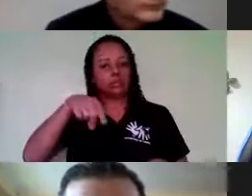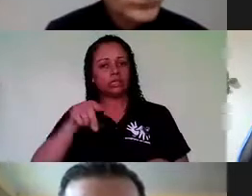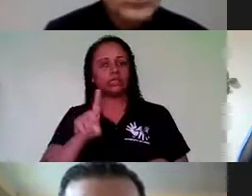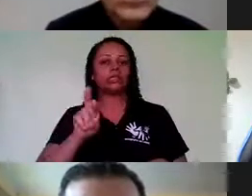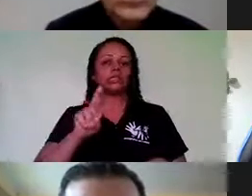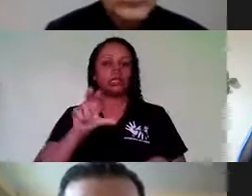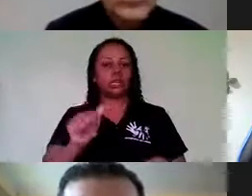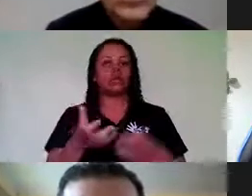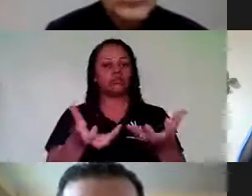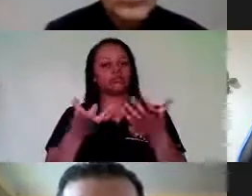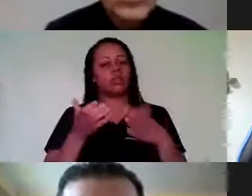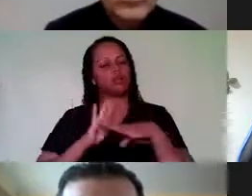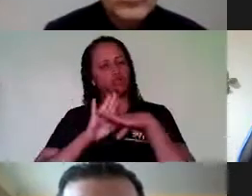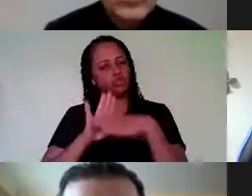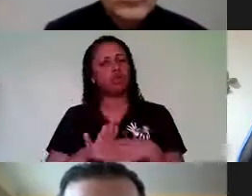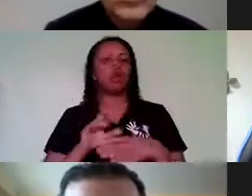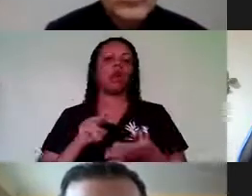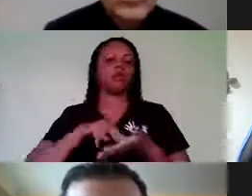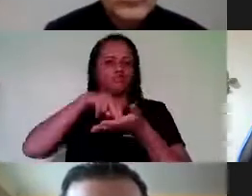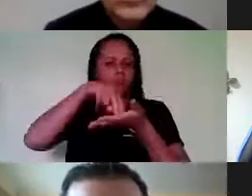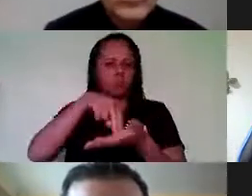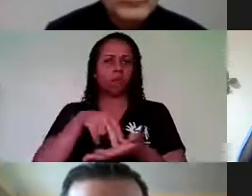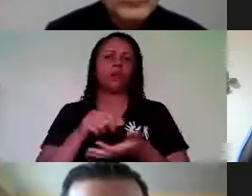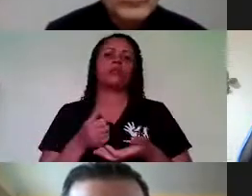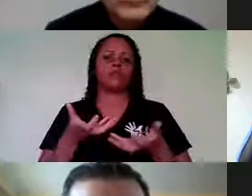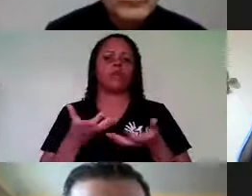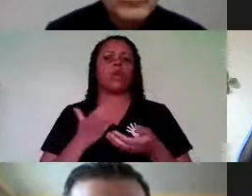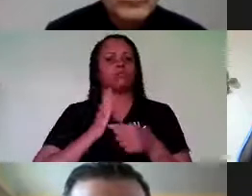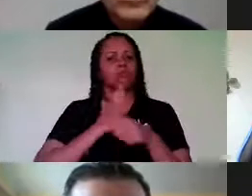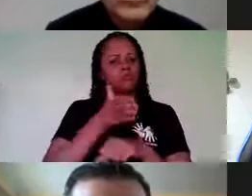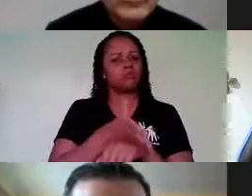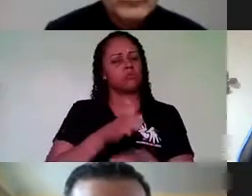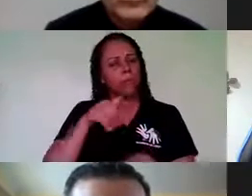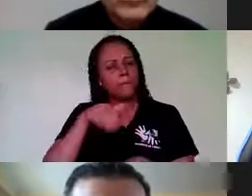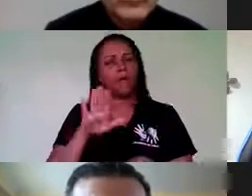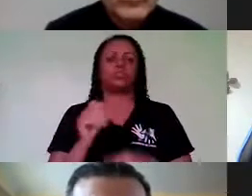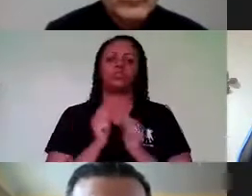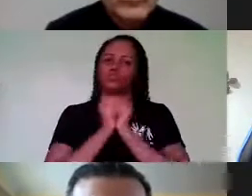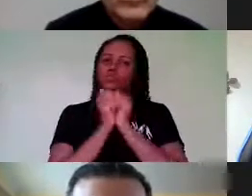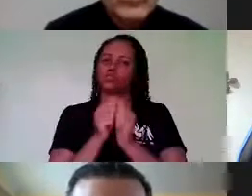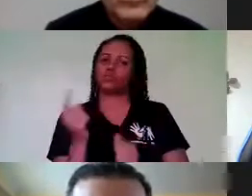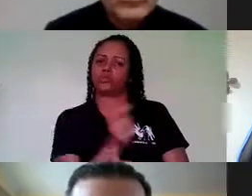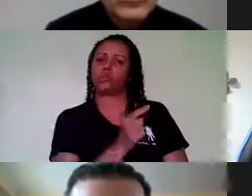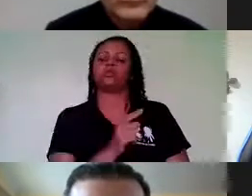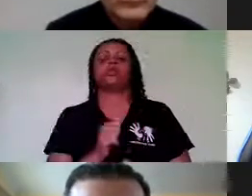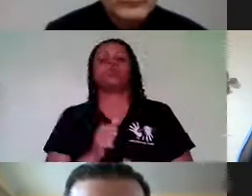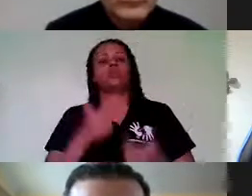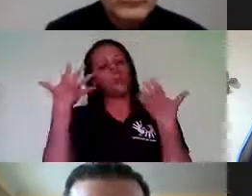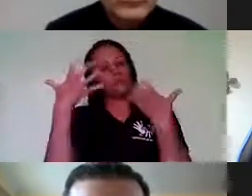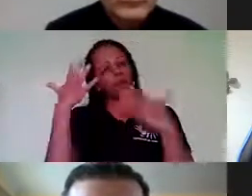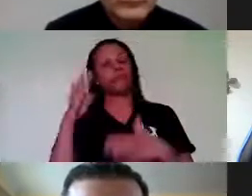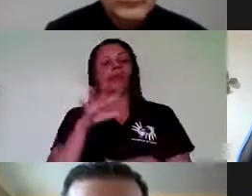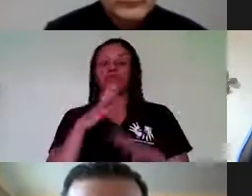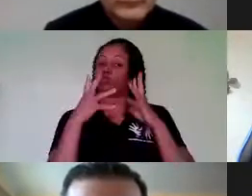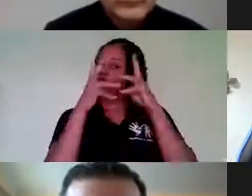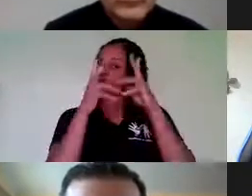apoiar, pediu para mim me empenhar mais, me envolver mais, e eu estou junto com vocês. Parabéns, Nalva, Cal, Clemente, todos